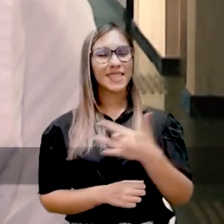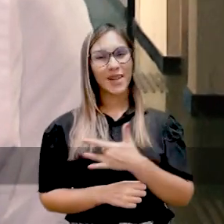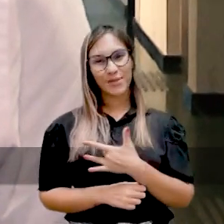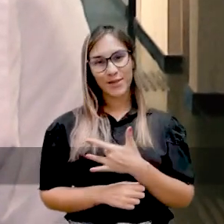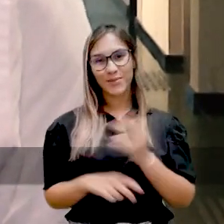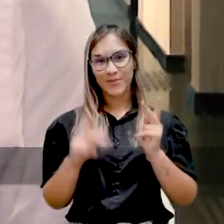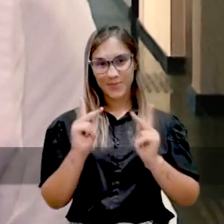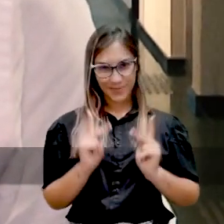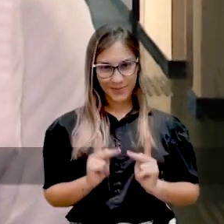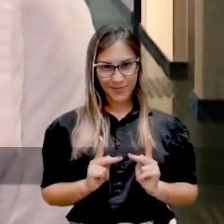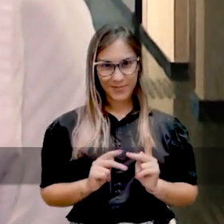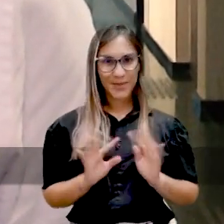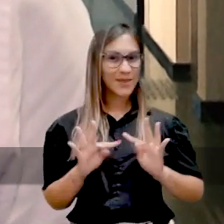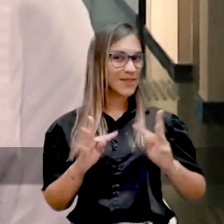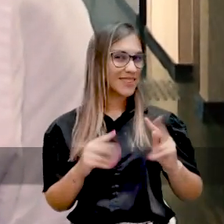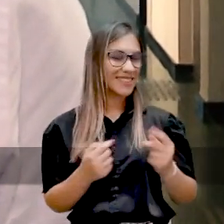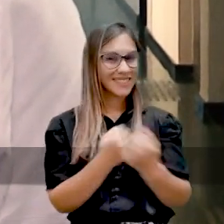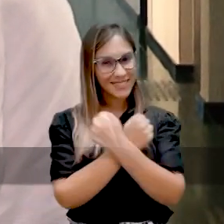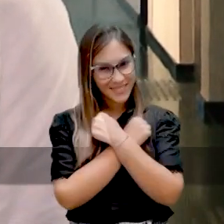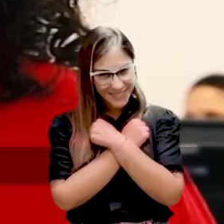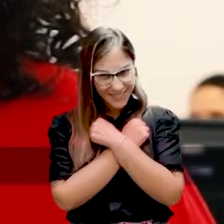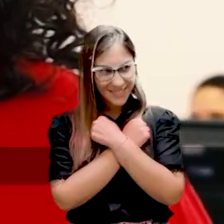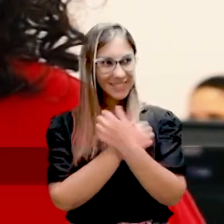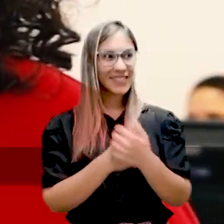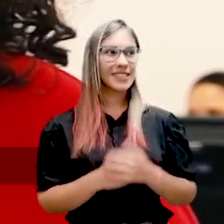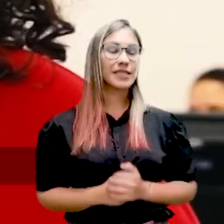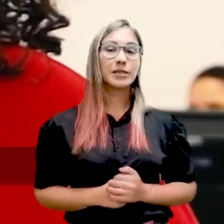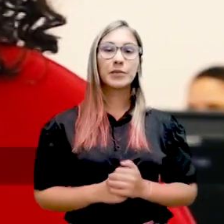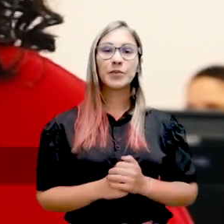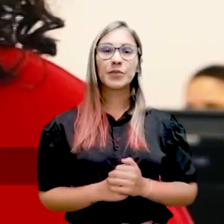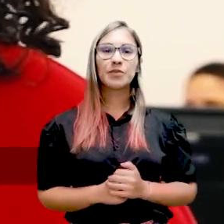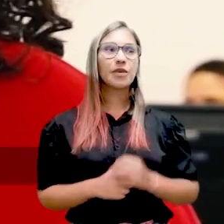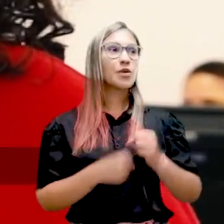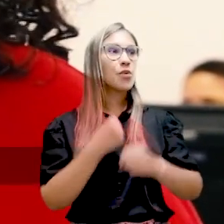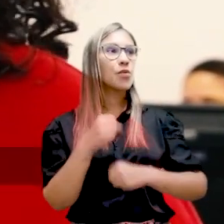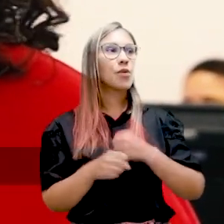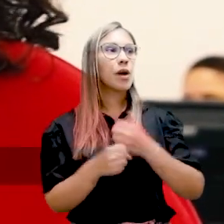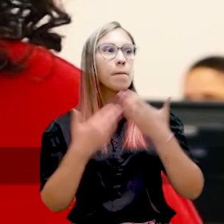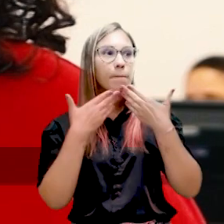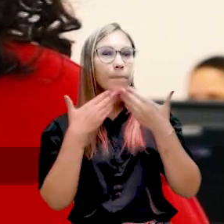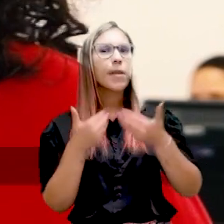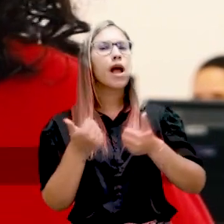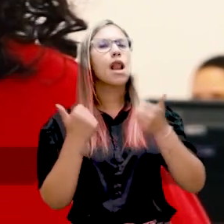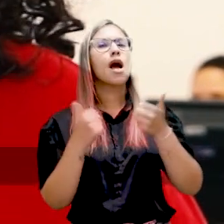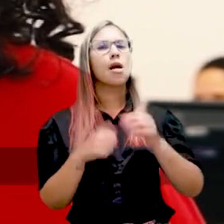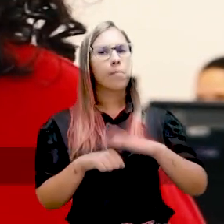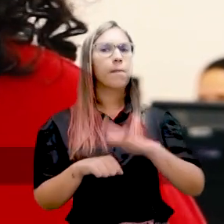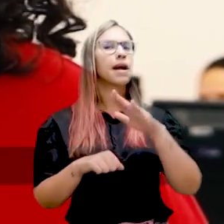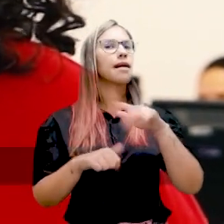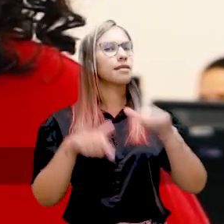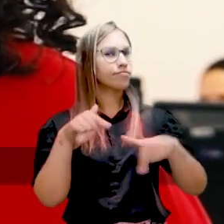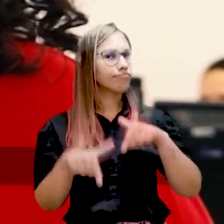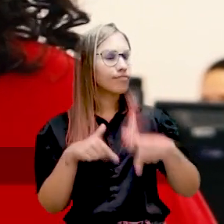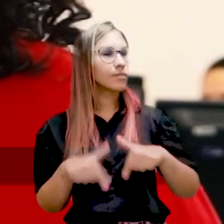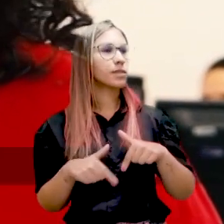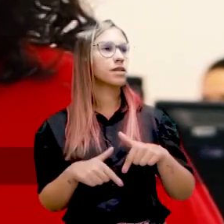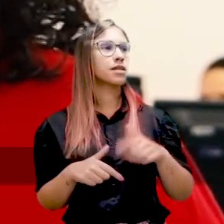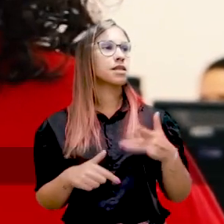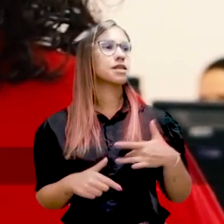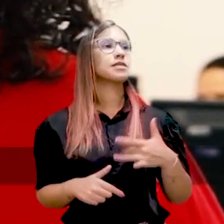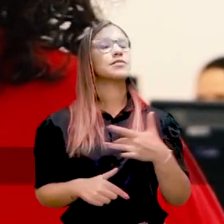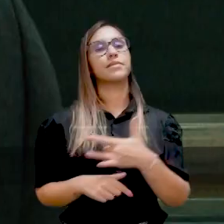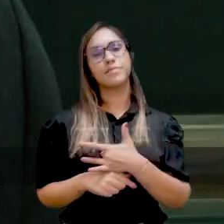paz, prosperidade para todos nós. Um abraço a todos. Seja um ano melhor, mais produtivo, que a gente tenha